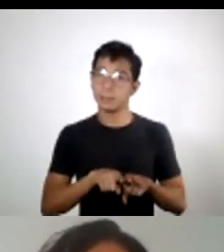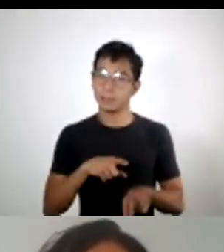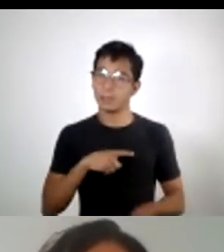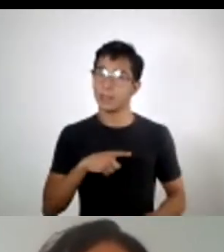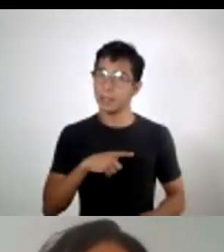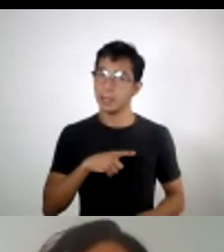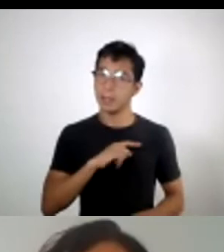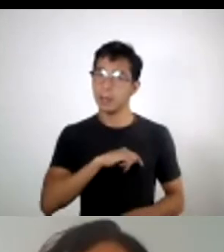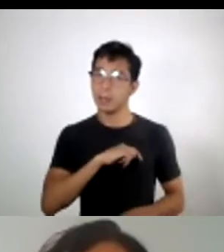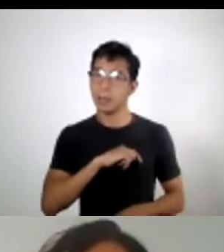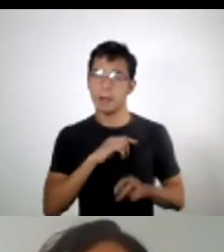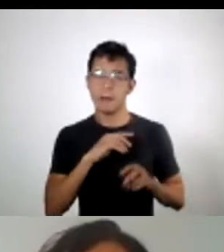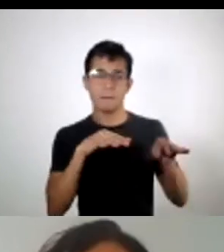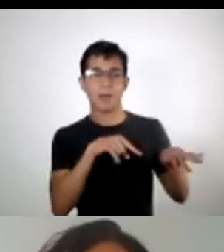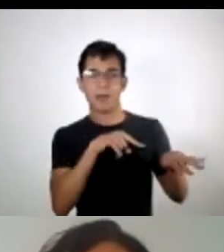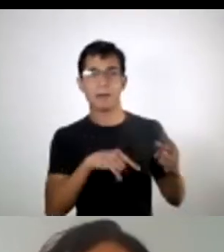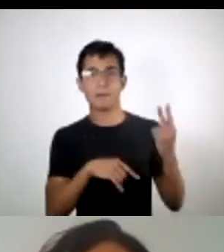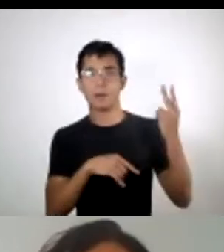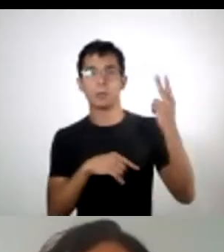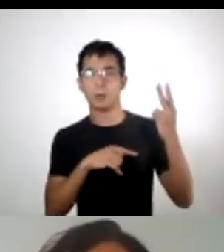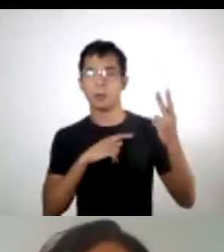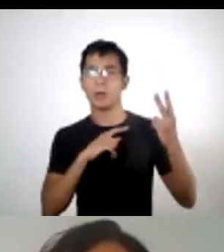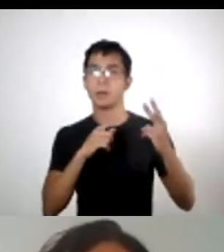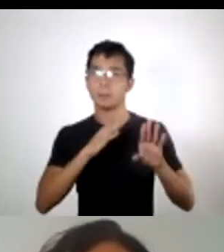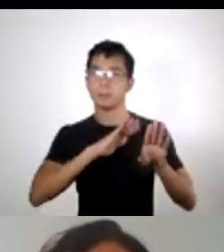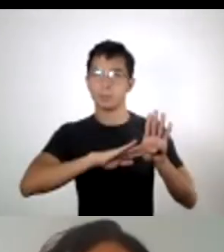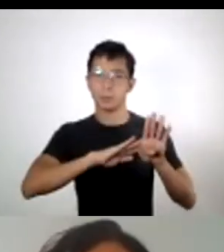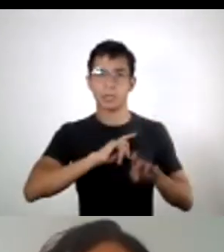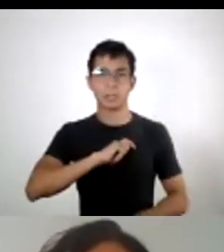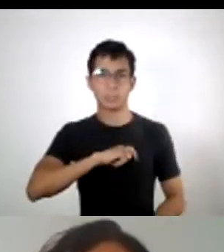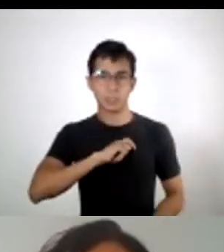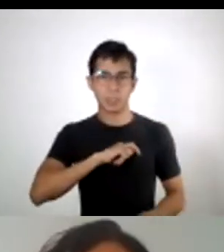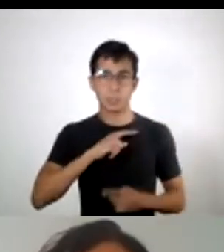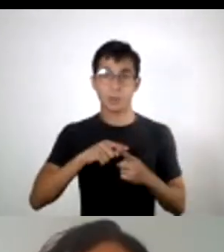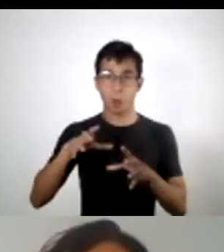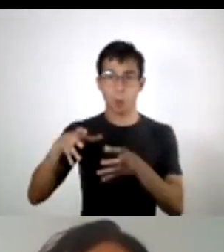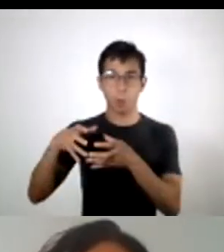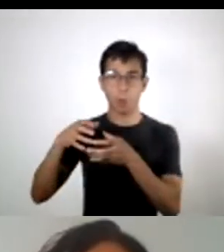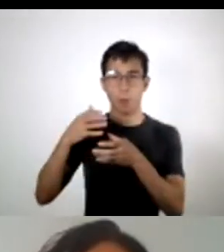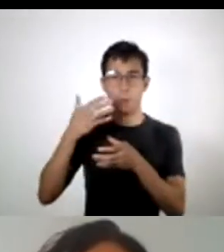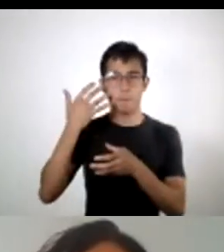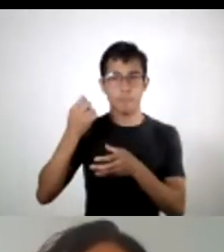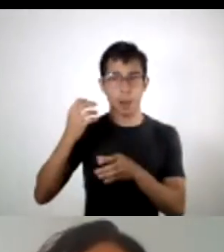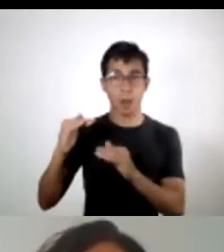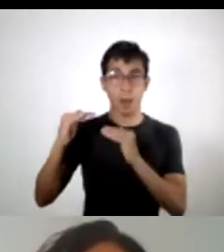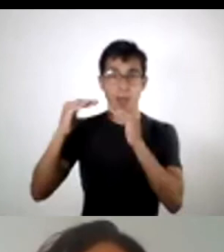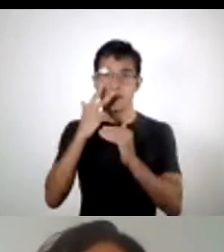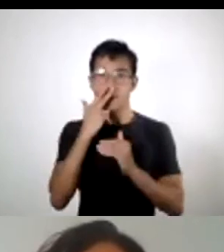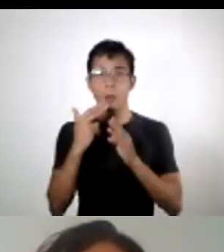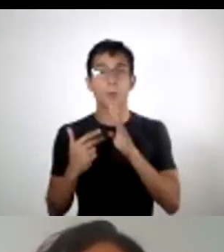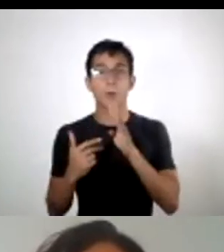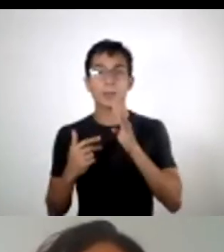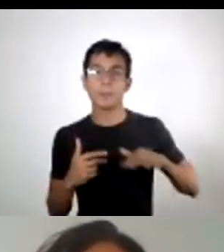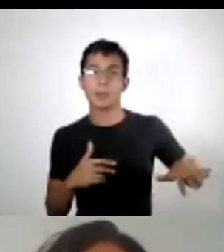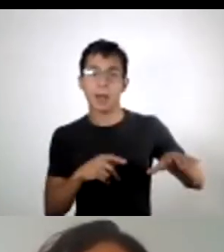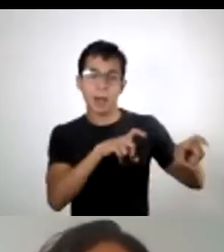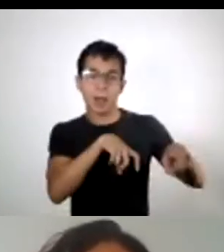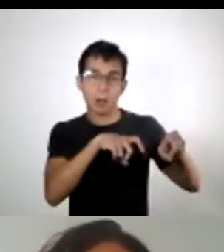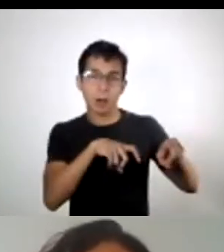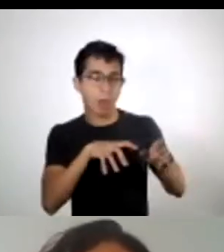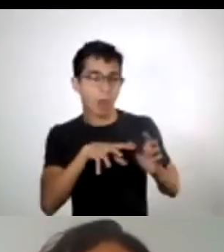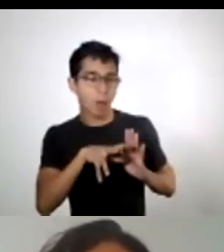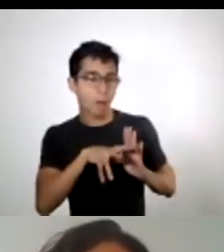dessa forma, quando, na verdade, estão se apropriando aos poucos desses saberes e transformando esses